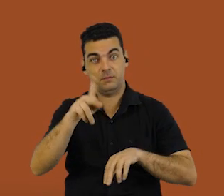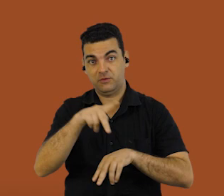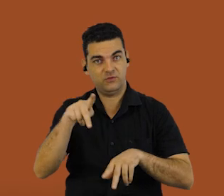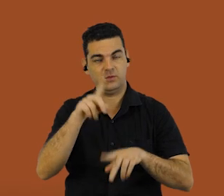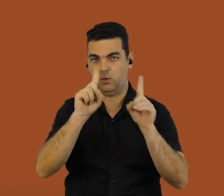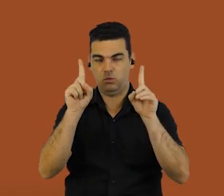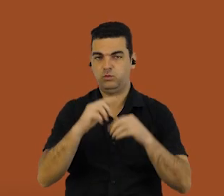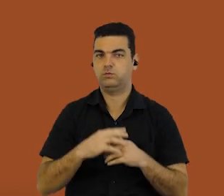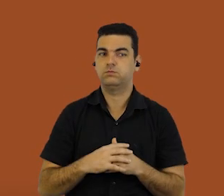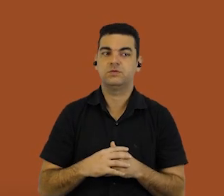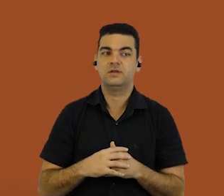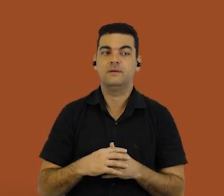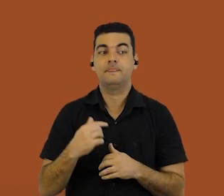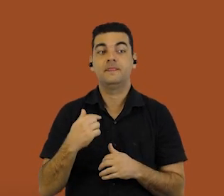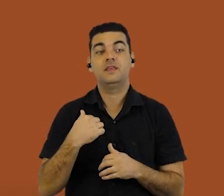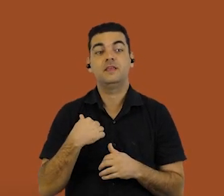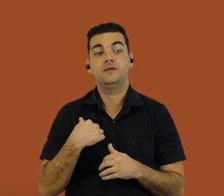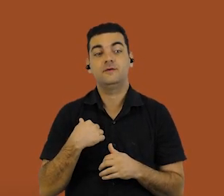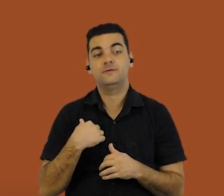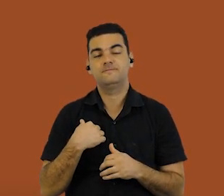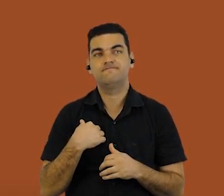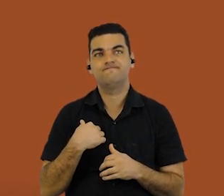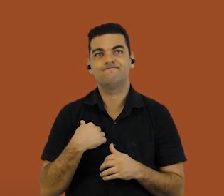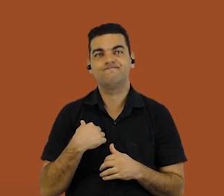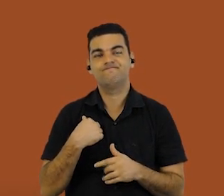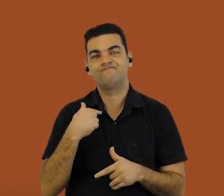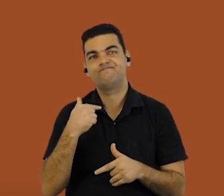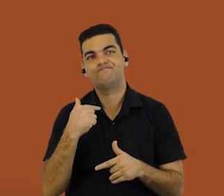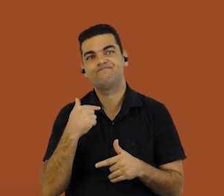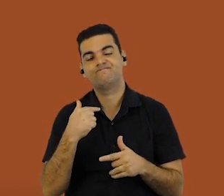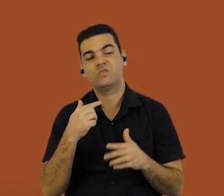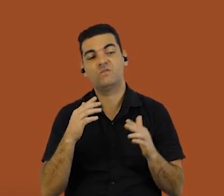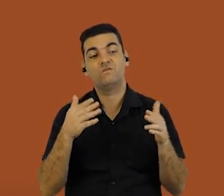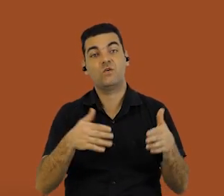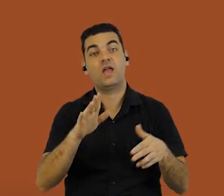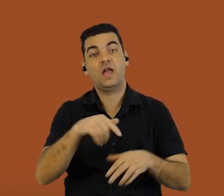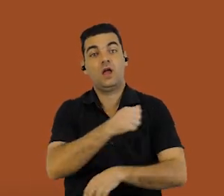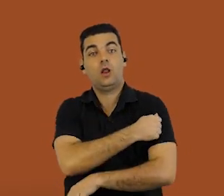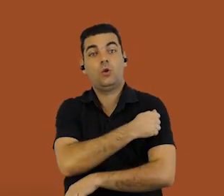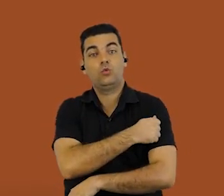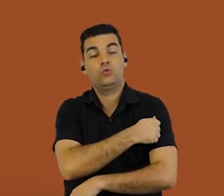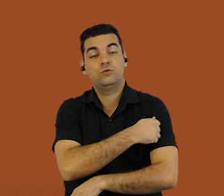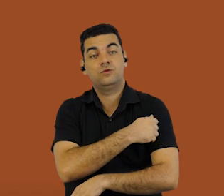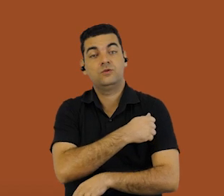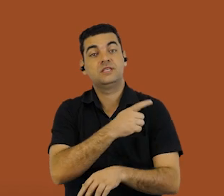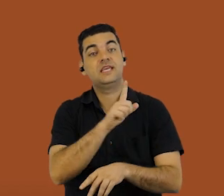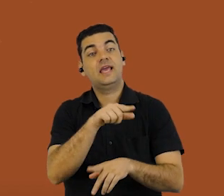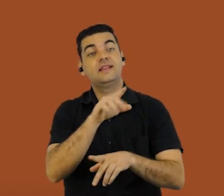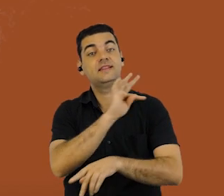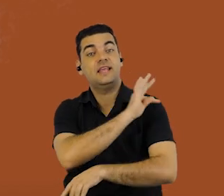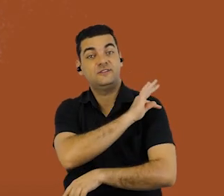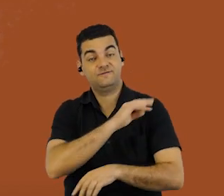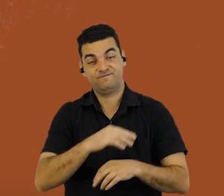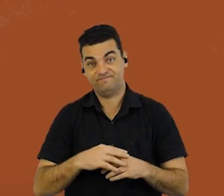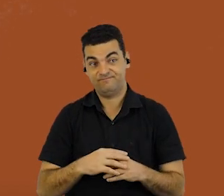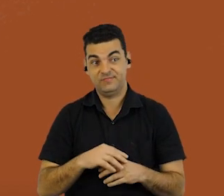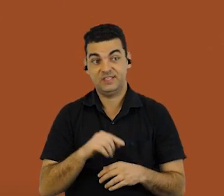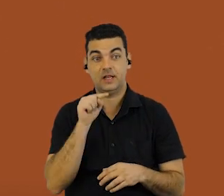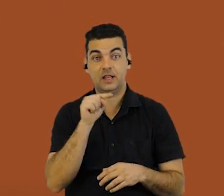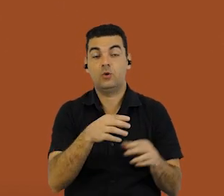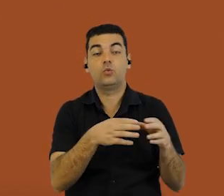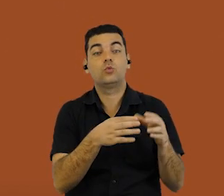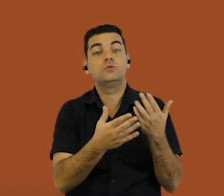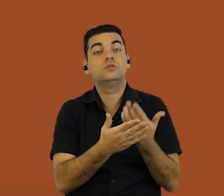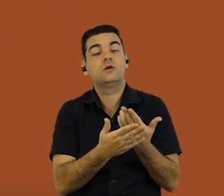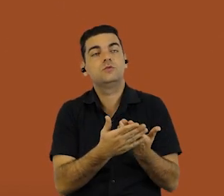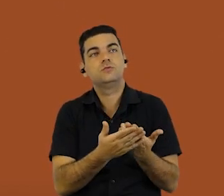de professores. A nossa prática está muito mais voltada para os alunos do ensino técnico e tecnológico, né? Então, a gente tem um grupo